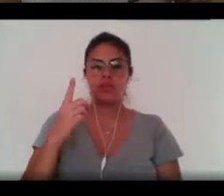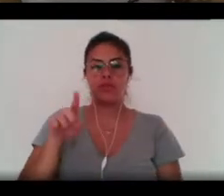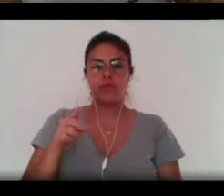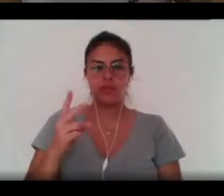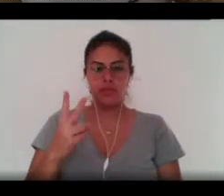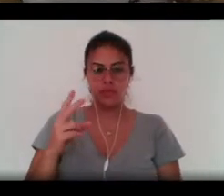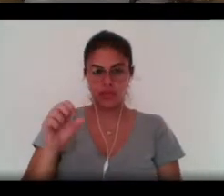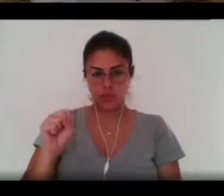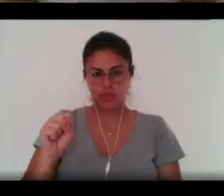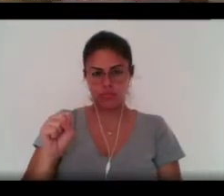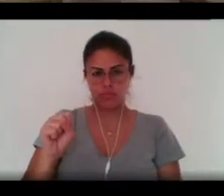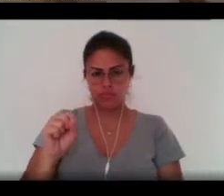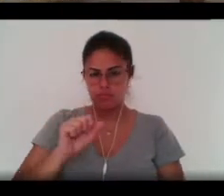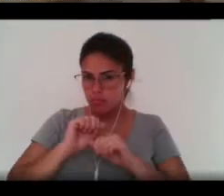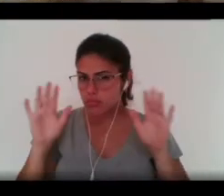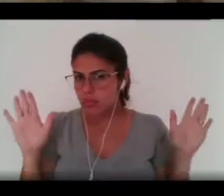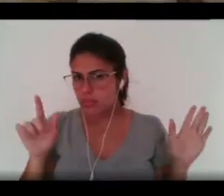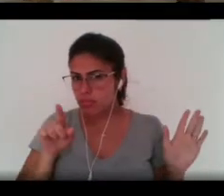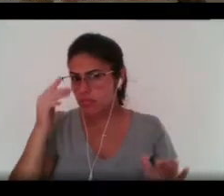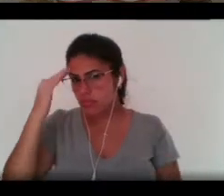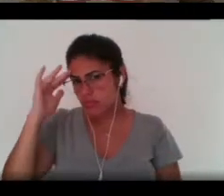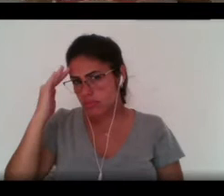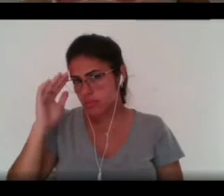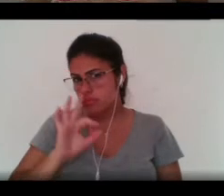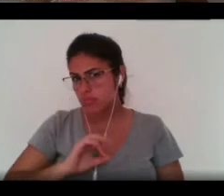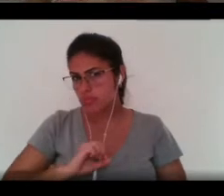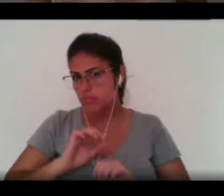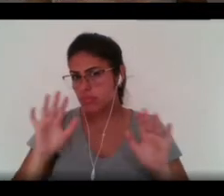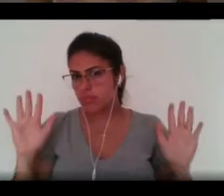41,28 metros. Tá claro, gente?